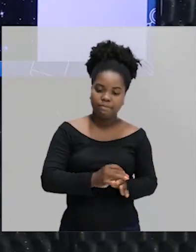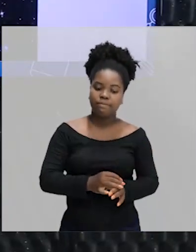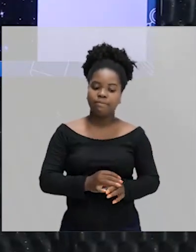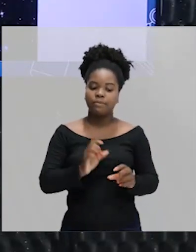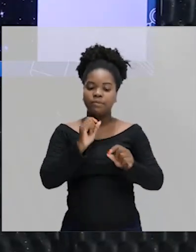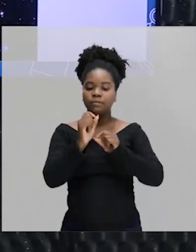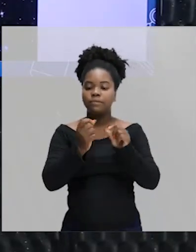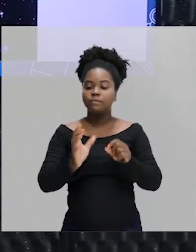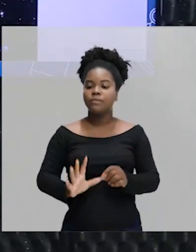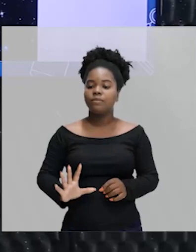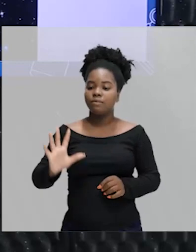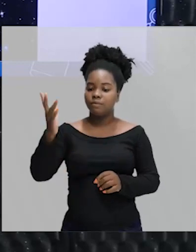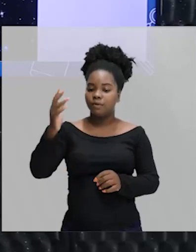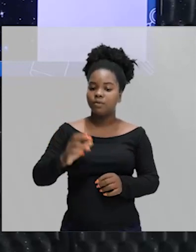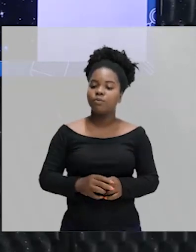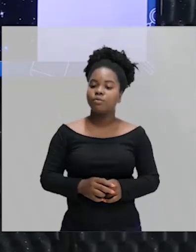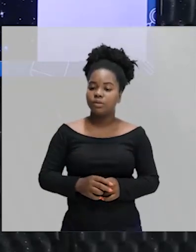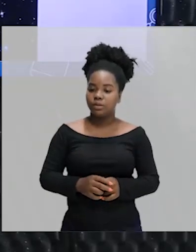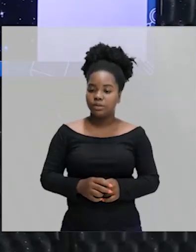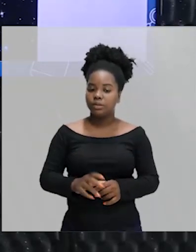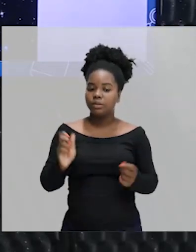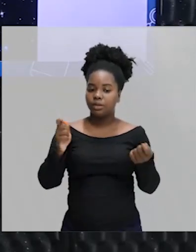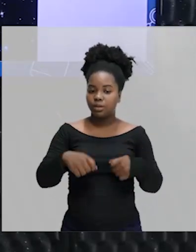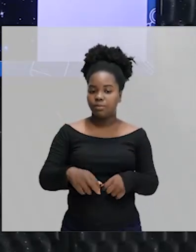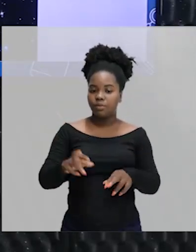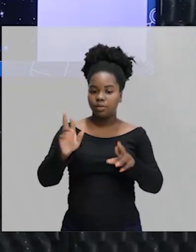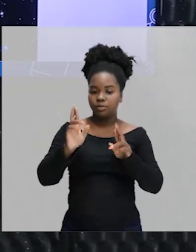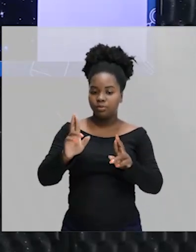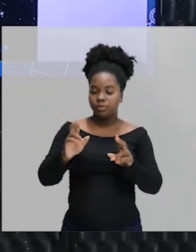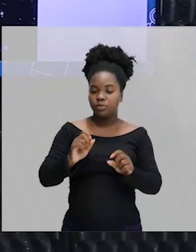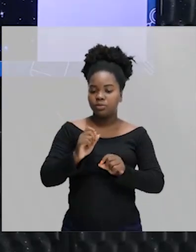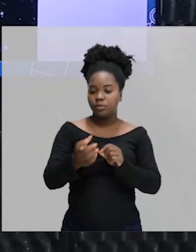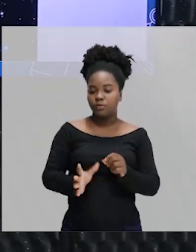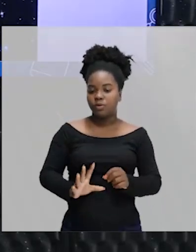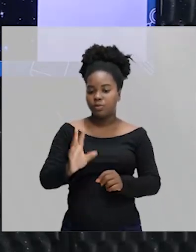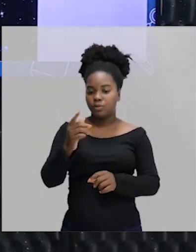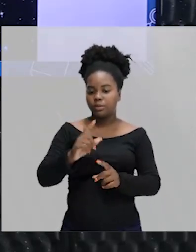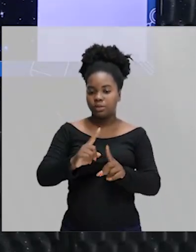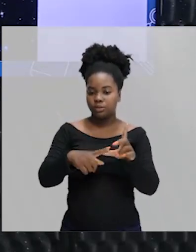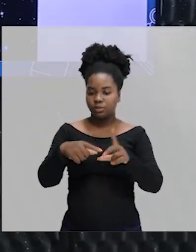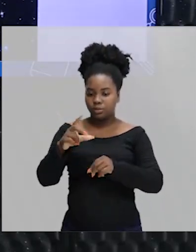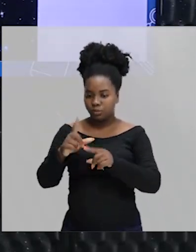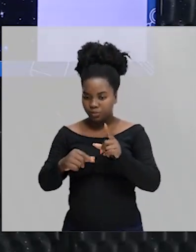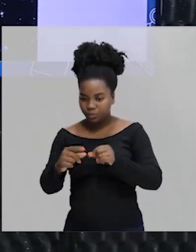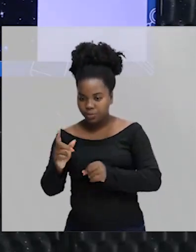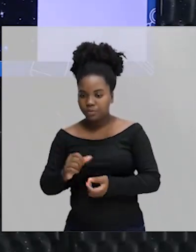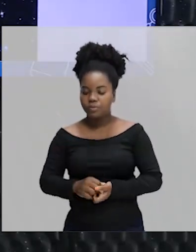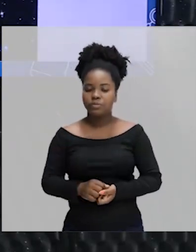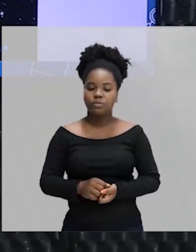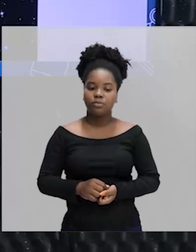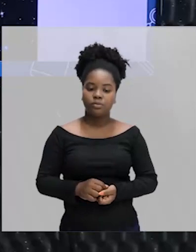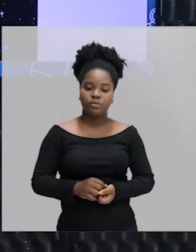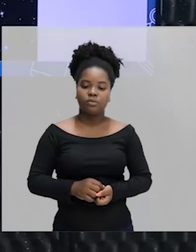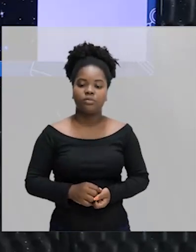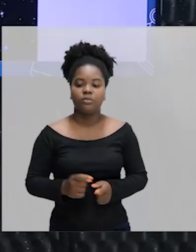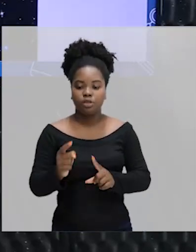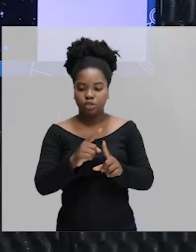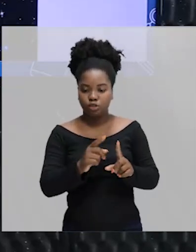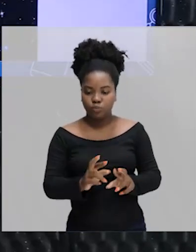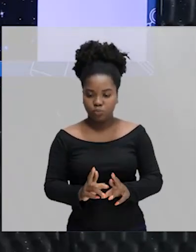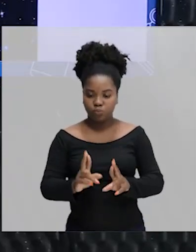que vai acontecer com a nossa estrela ou com outra estrela, certo? Então, se a gente consegue observar estrelas em estágios